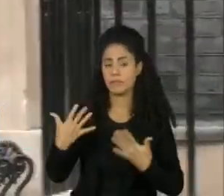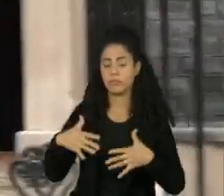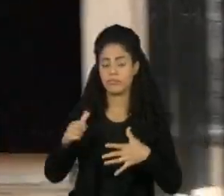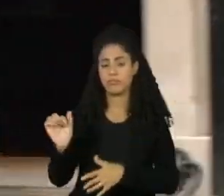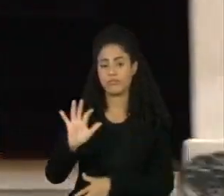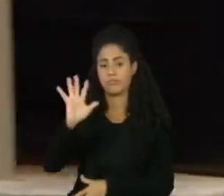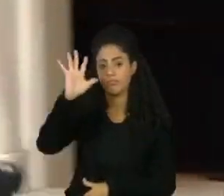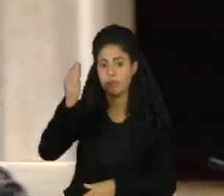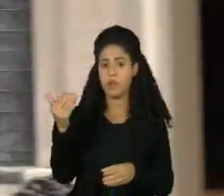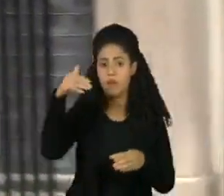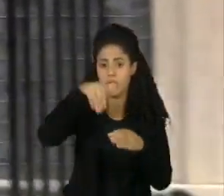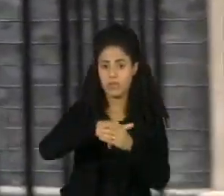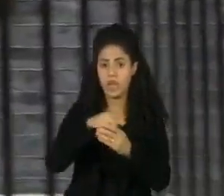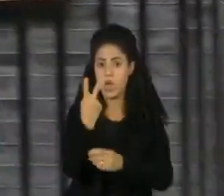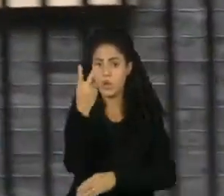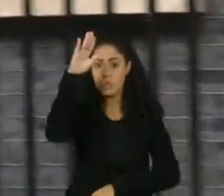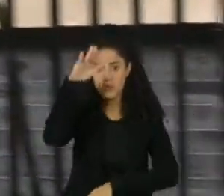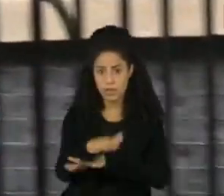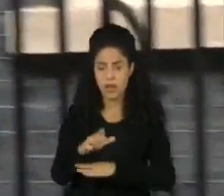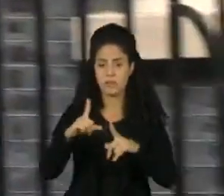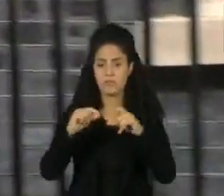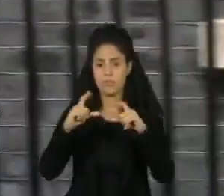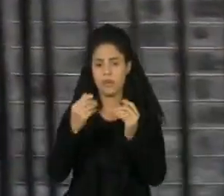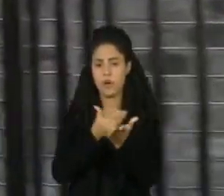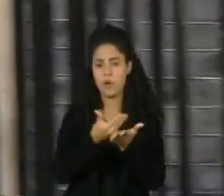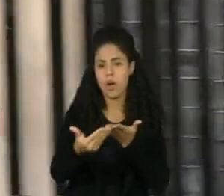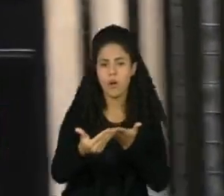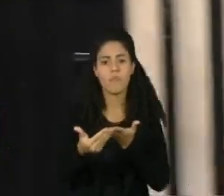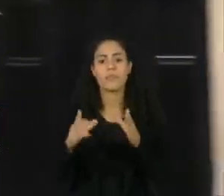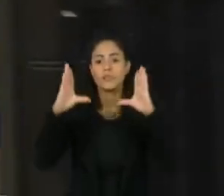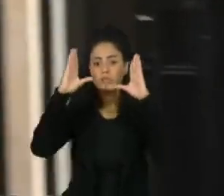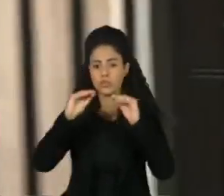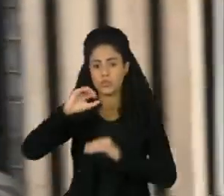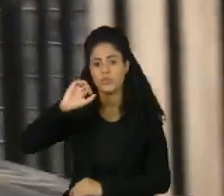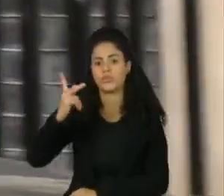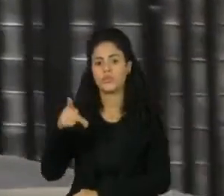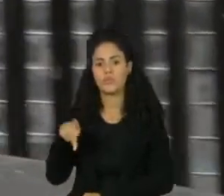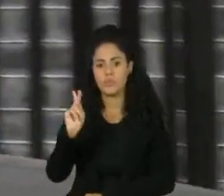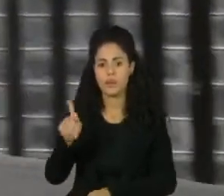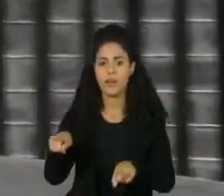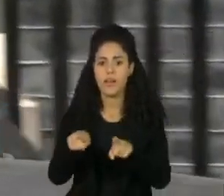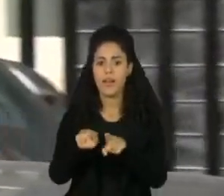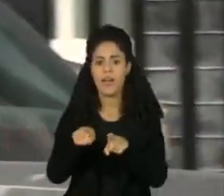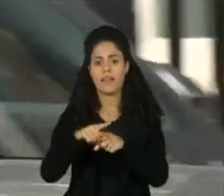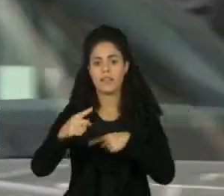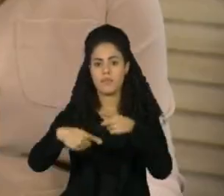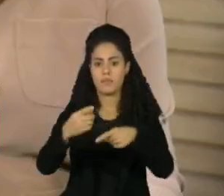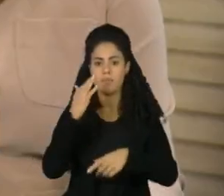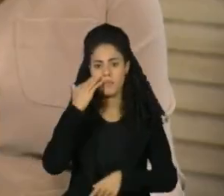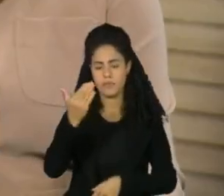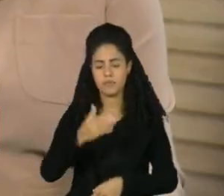às 14h no horário de Brasília, o início da noite no Reino Unido, e a apuração começa na sequência.